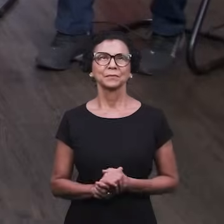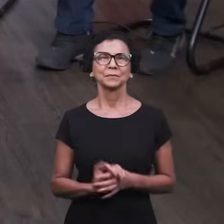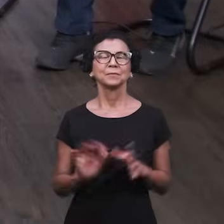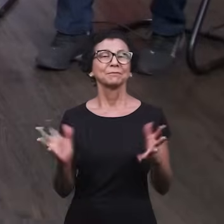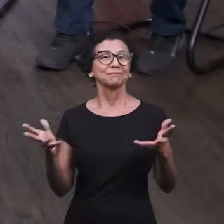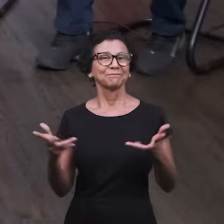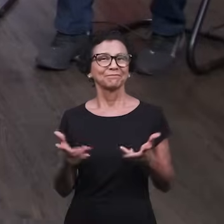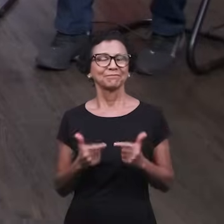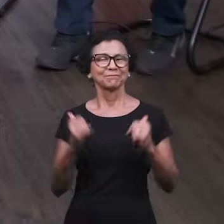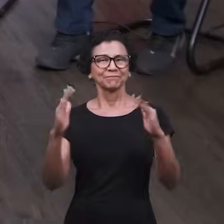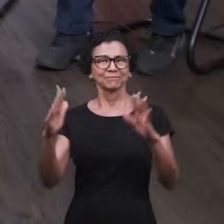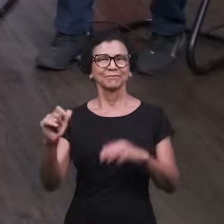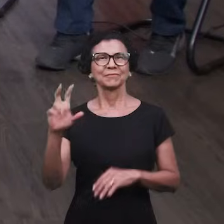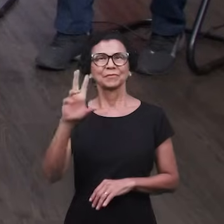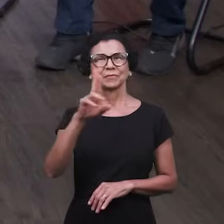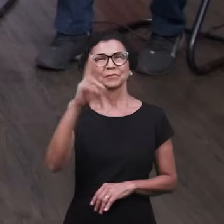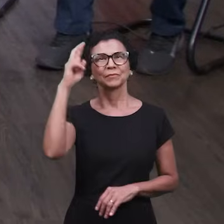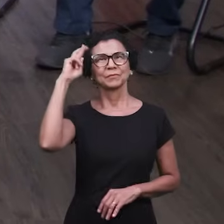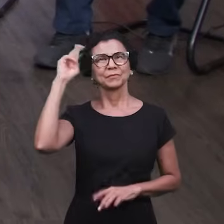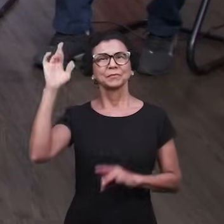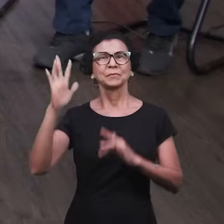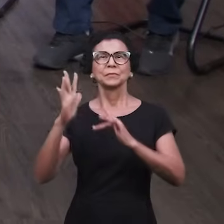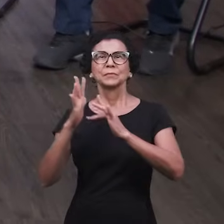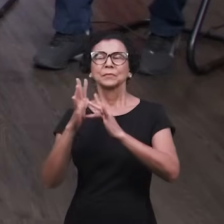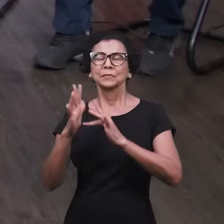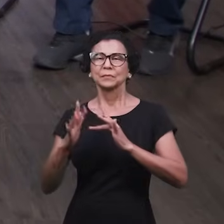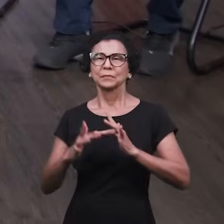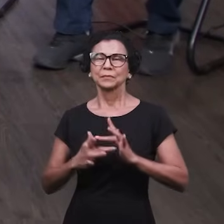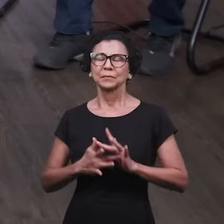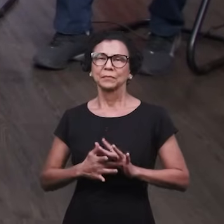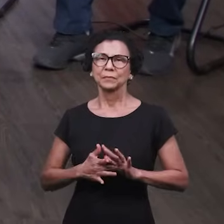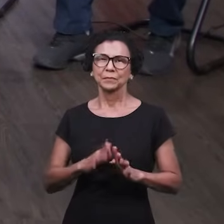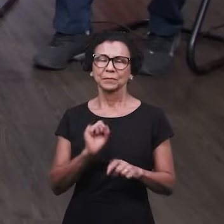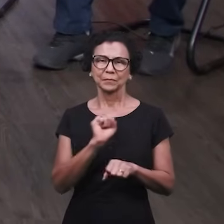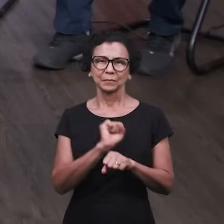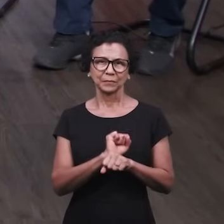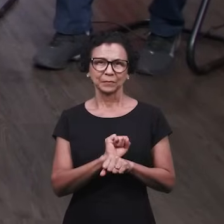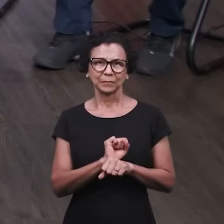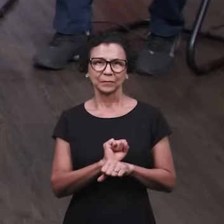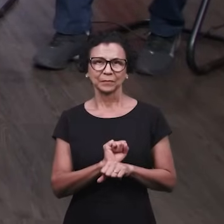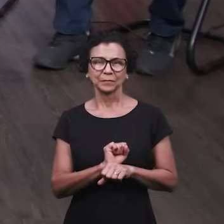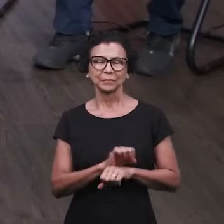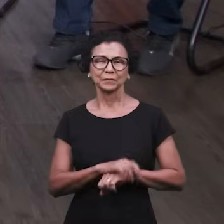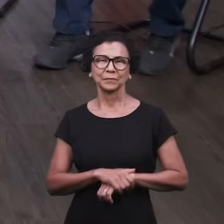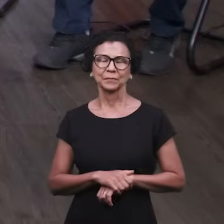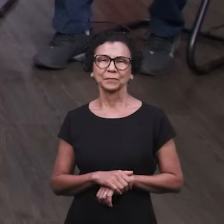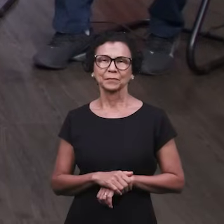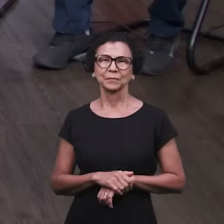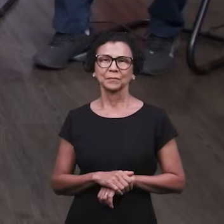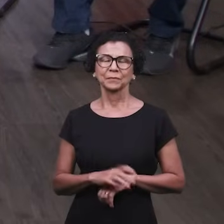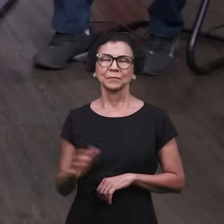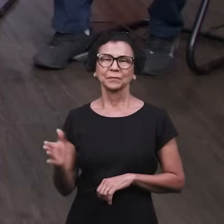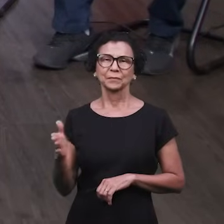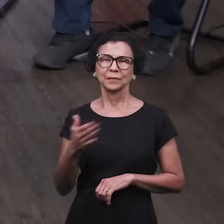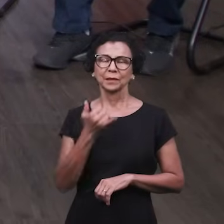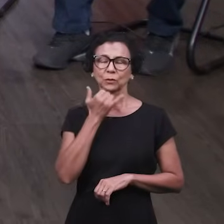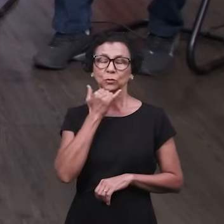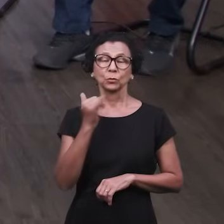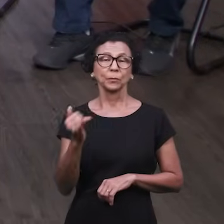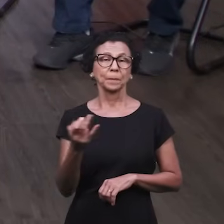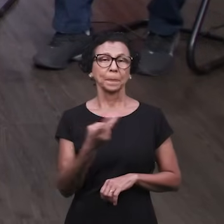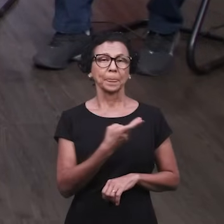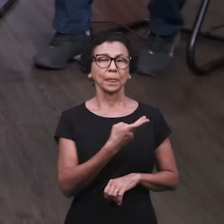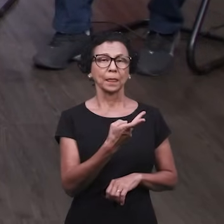Maravilha, louvado seja o nome do nosso Senhor Jesus. Vamos falar um pouco aqui com esse casal. Como é que foi a chegada de